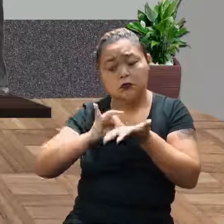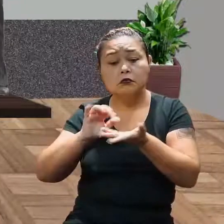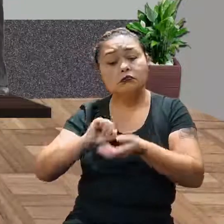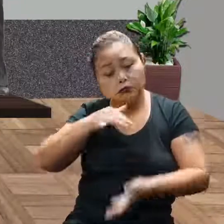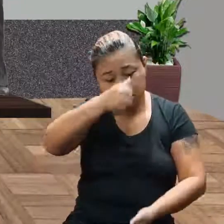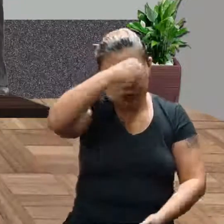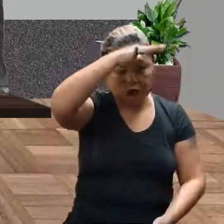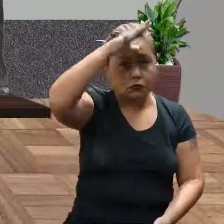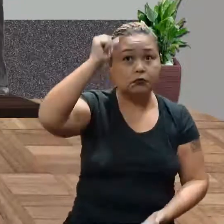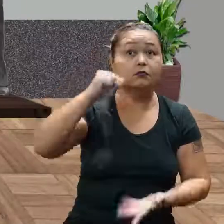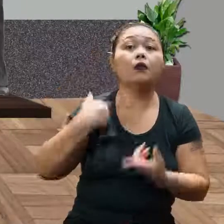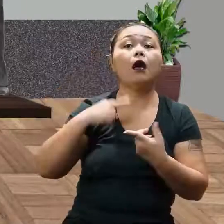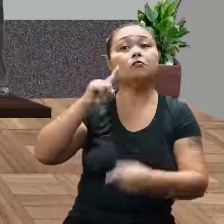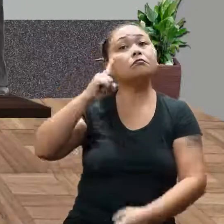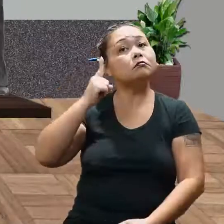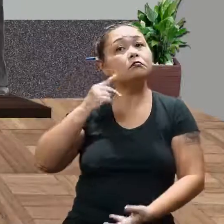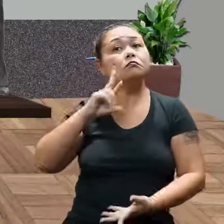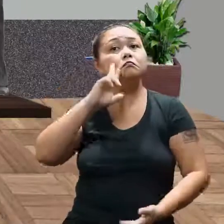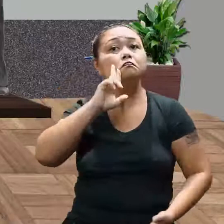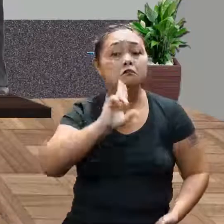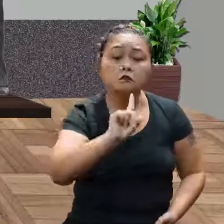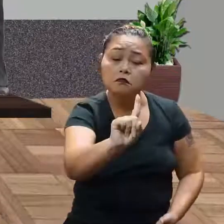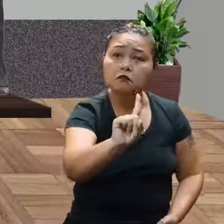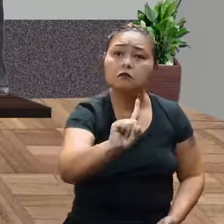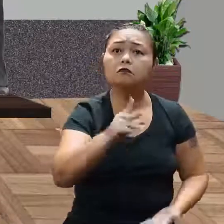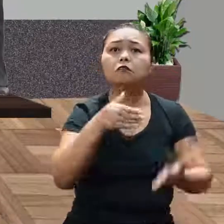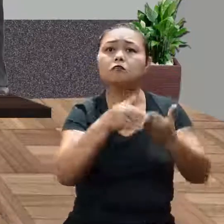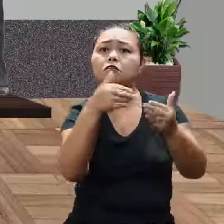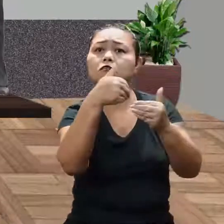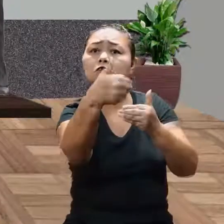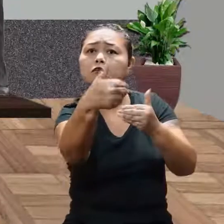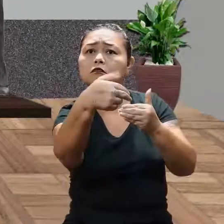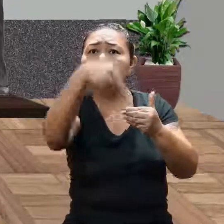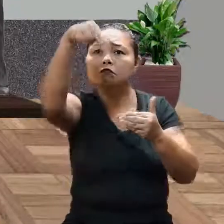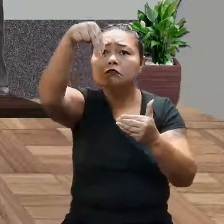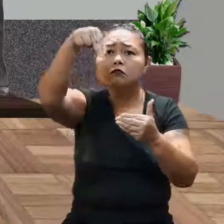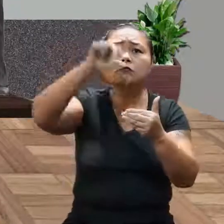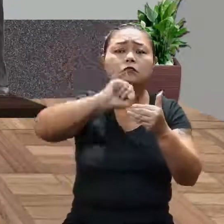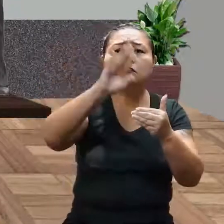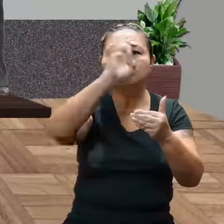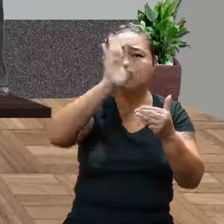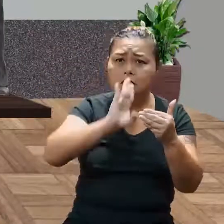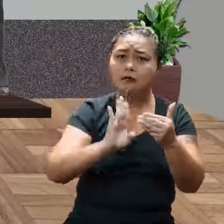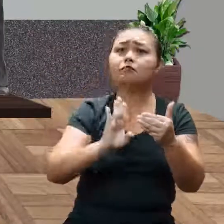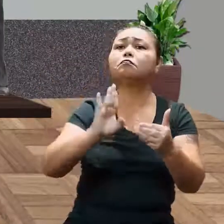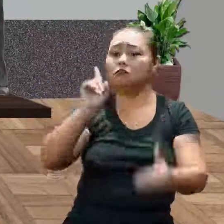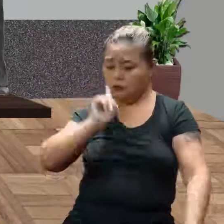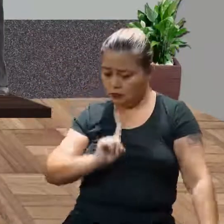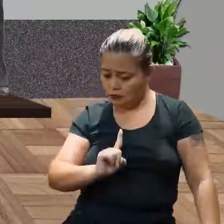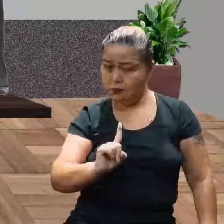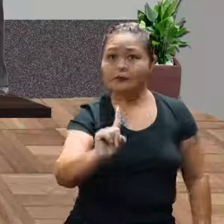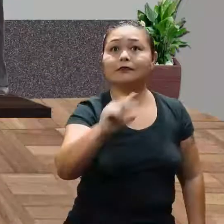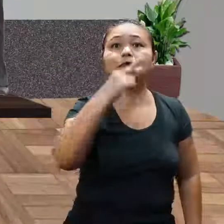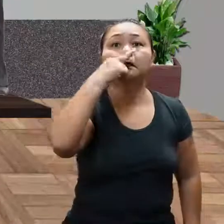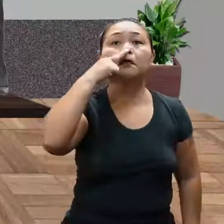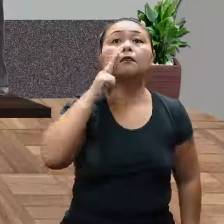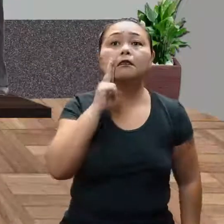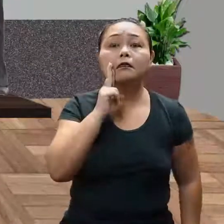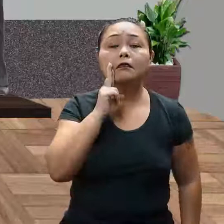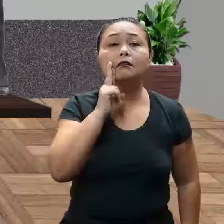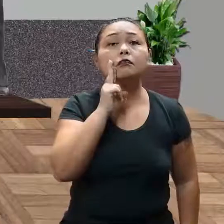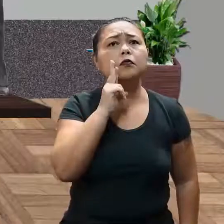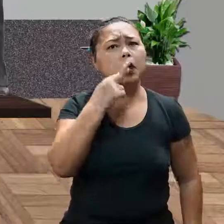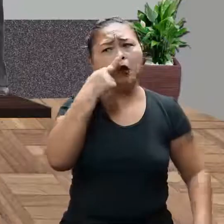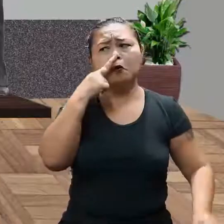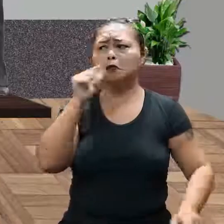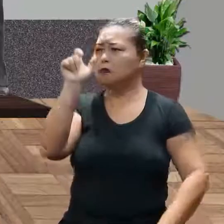Amazônia, era a missão do Rondon. Demarcar as fronteiras norte do Brasil, era missão dada a Rondon. Então,